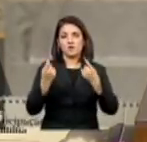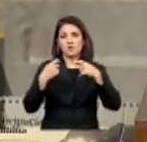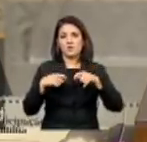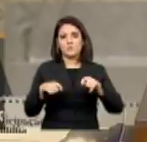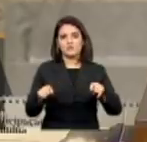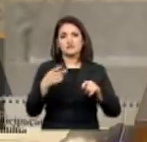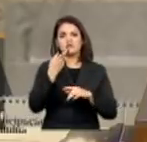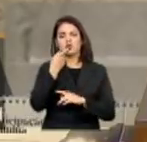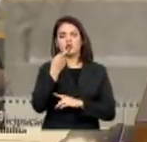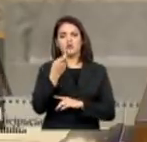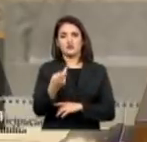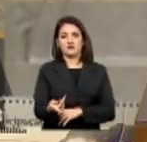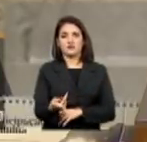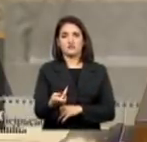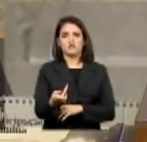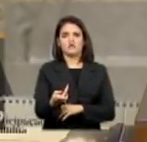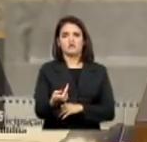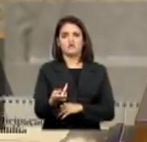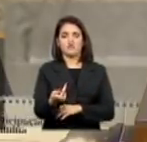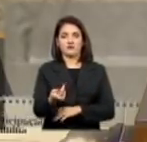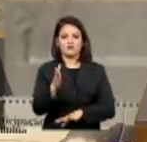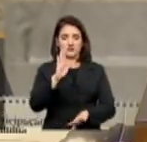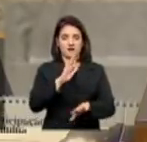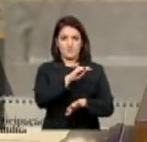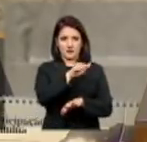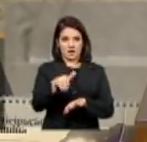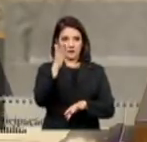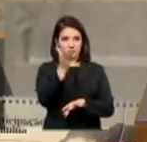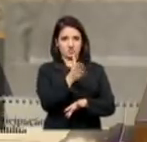em data vêem nulidade